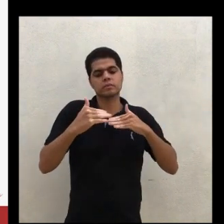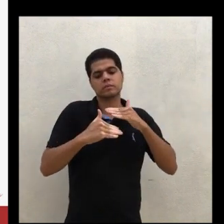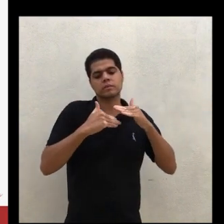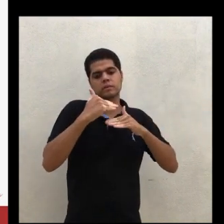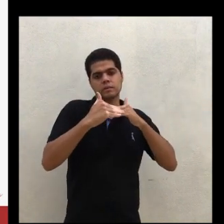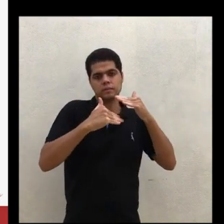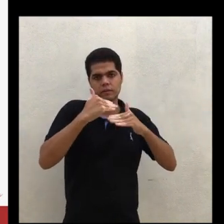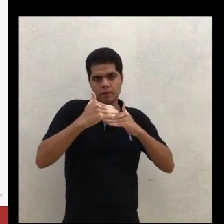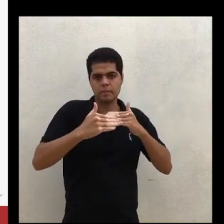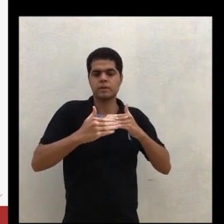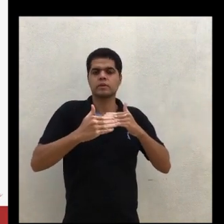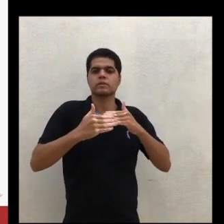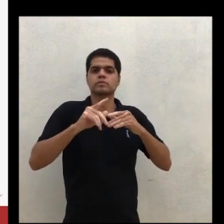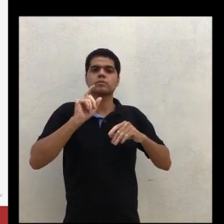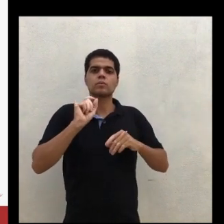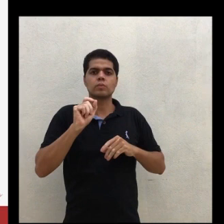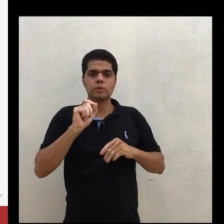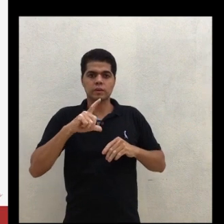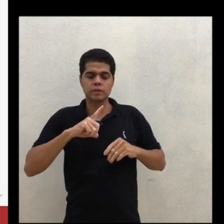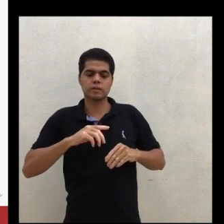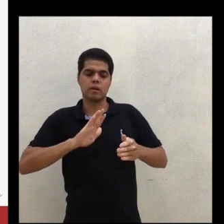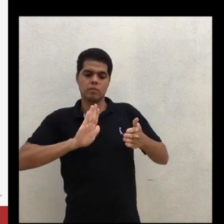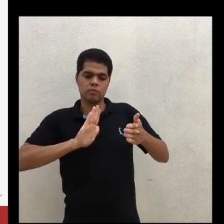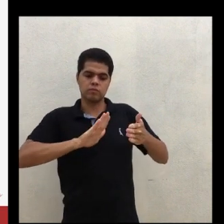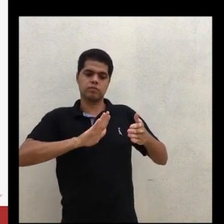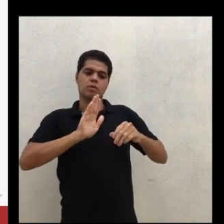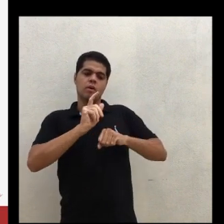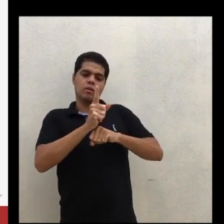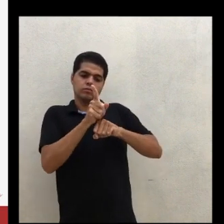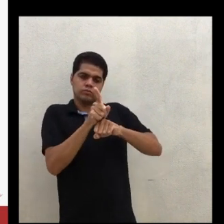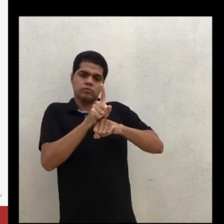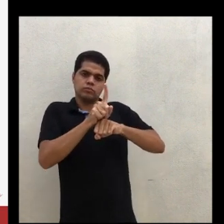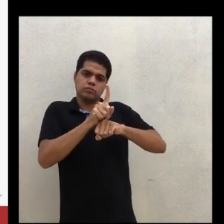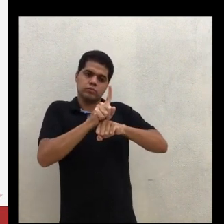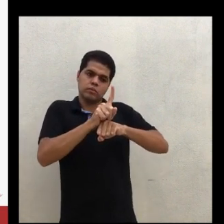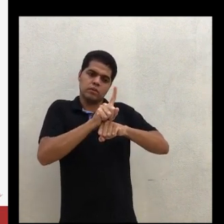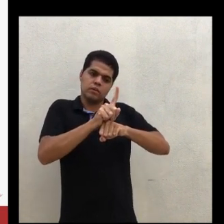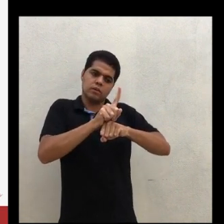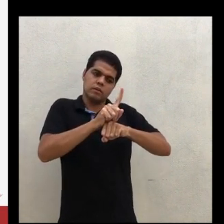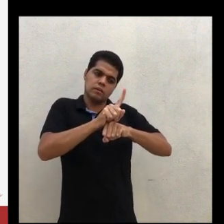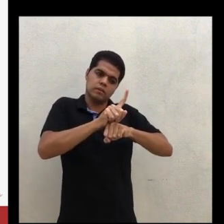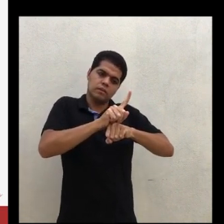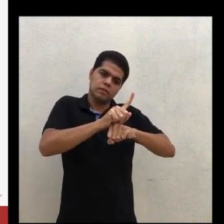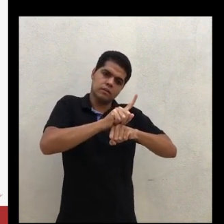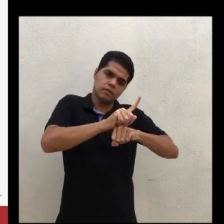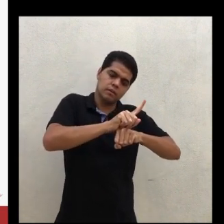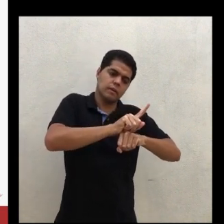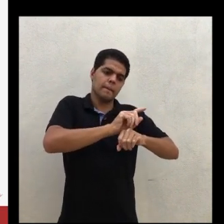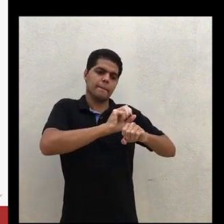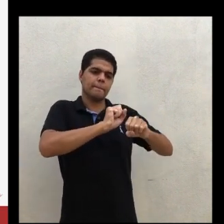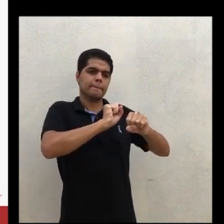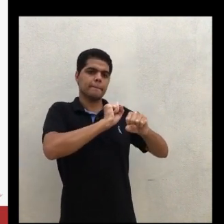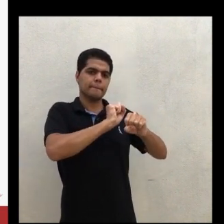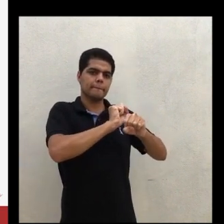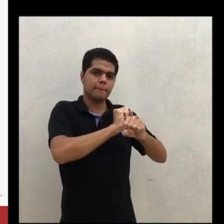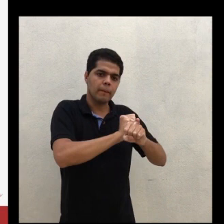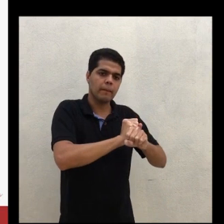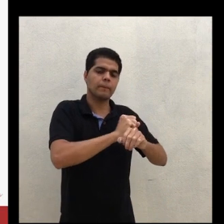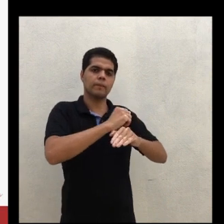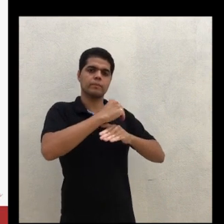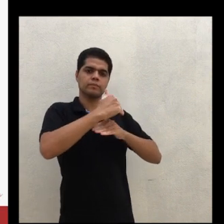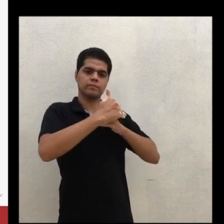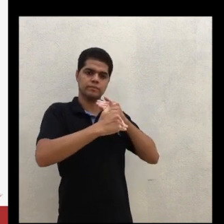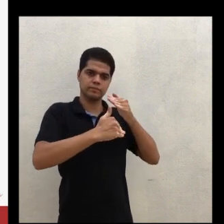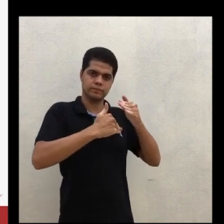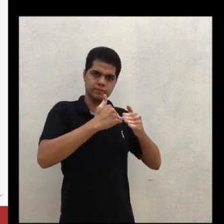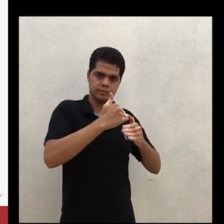veículo. É tudo gradual, né? A velocidade tende a aumentar, o obstáculo tende a se tornar mais perto, então